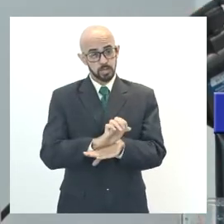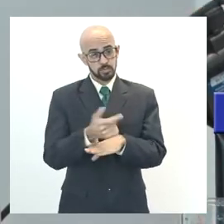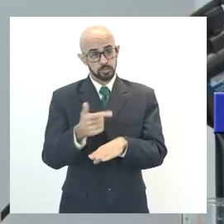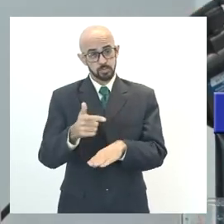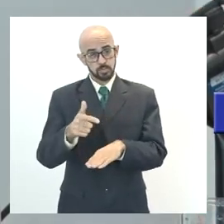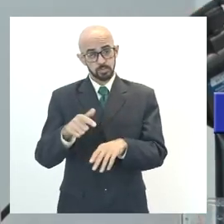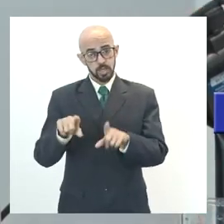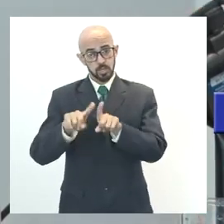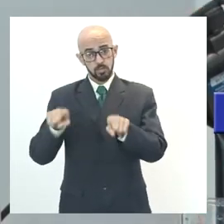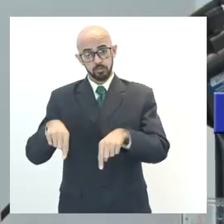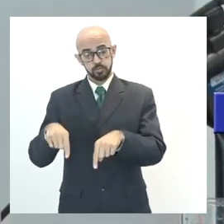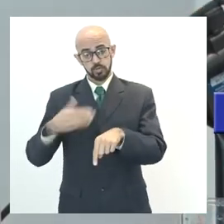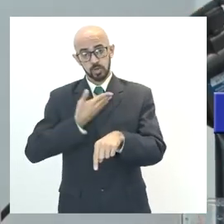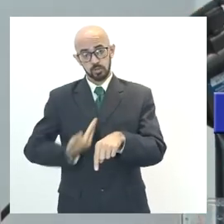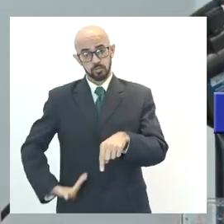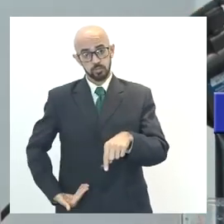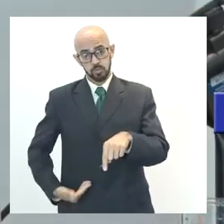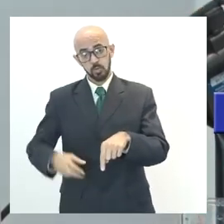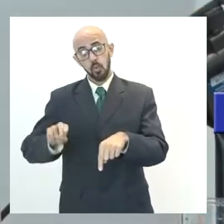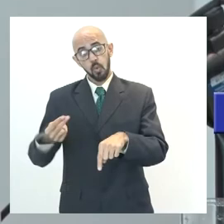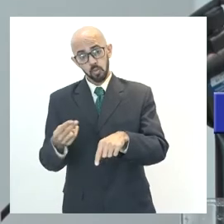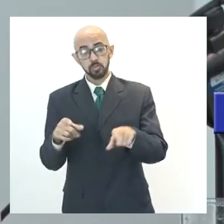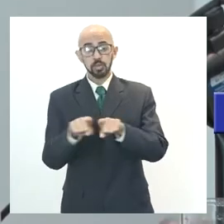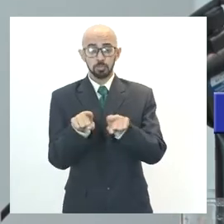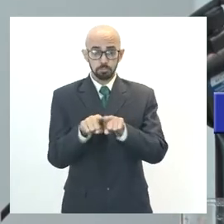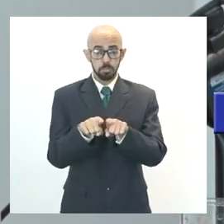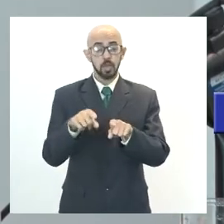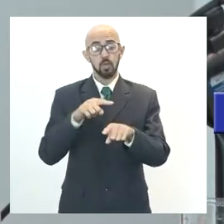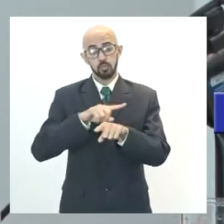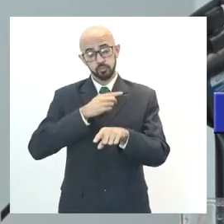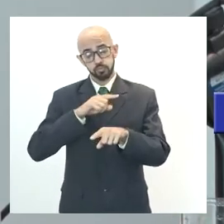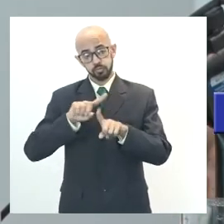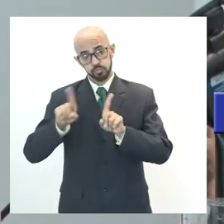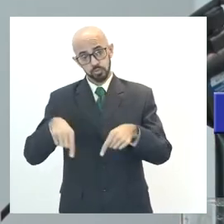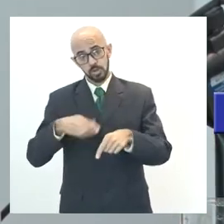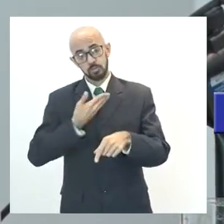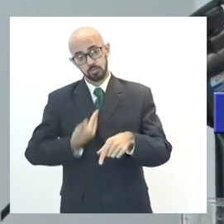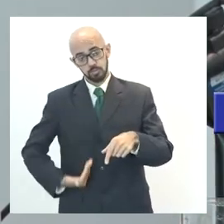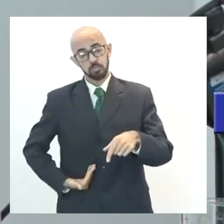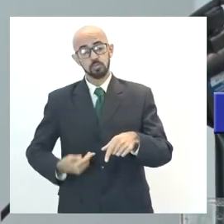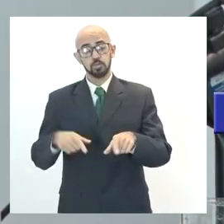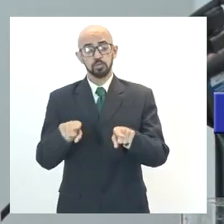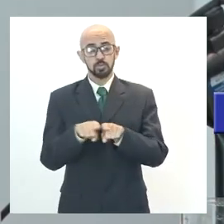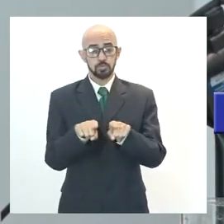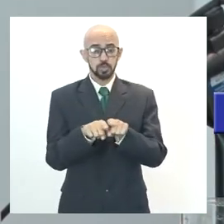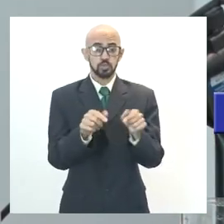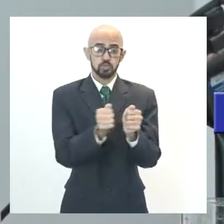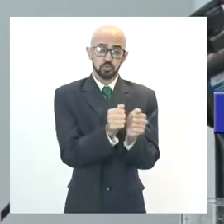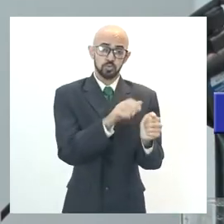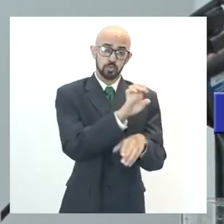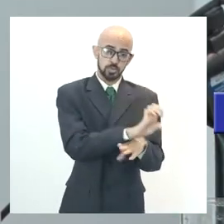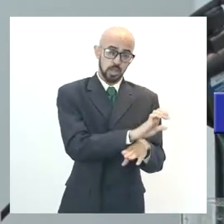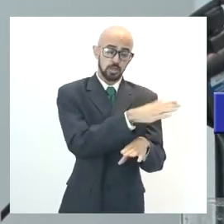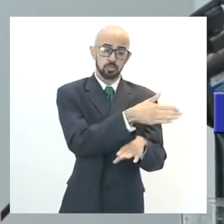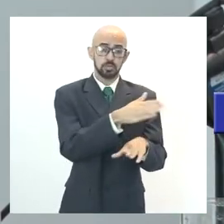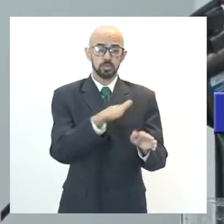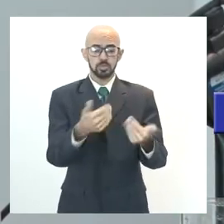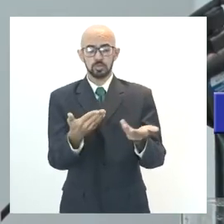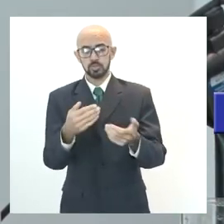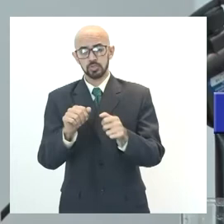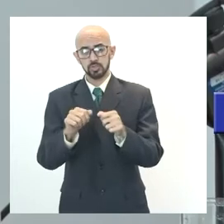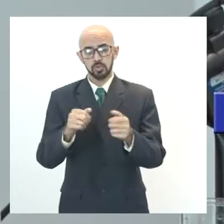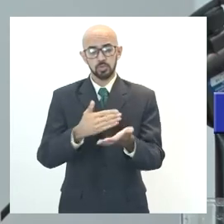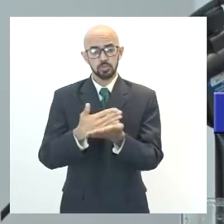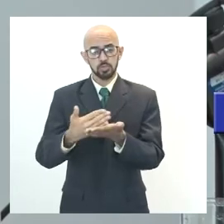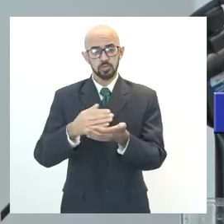tá e deu não tá assim desse princípio é eles sentaram nós já tá e começaram a fazer uma análise da